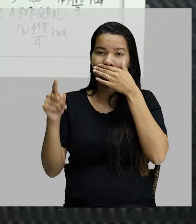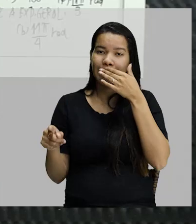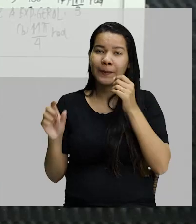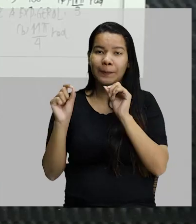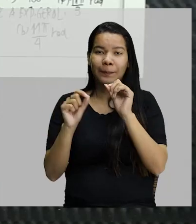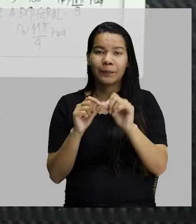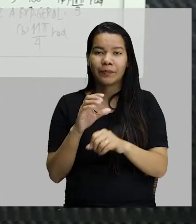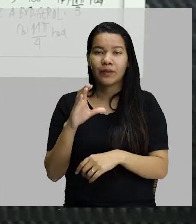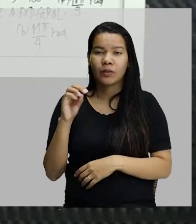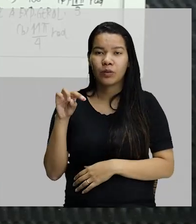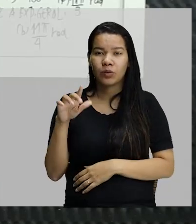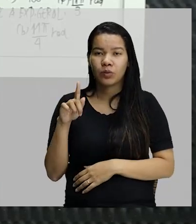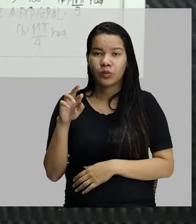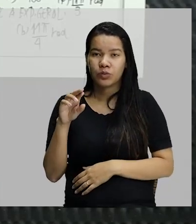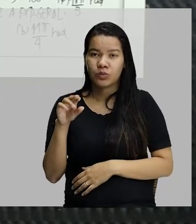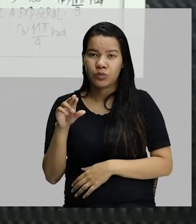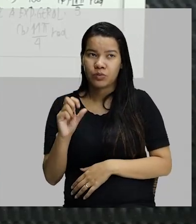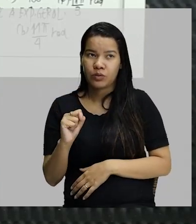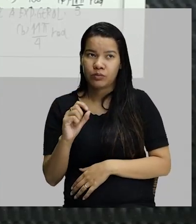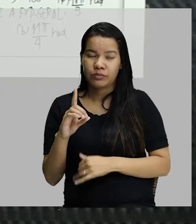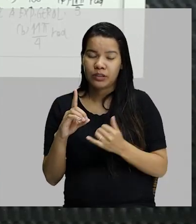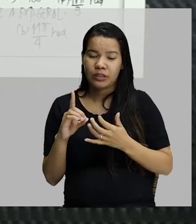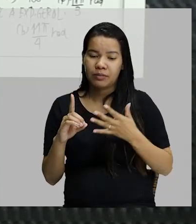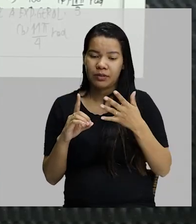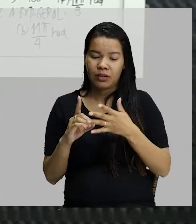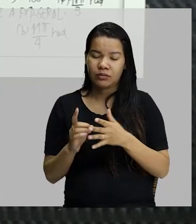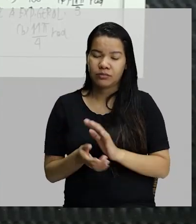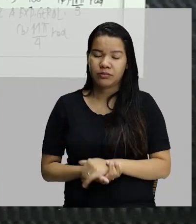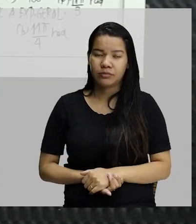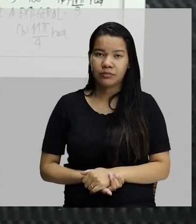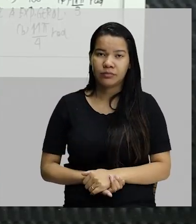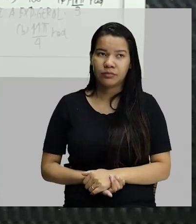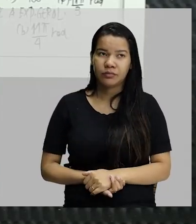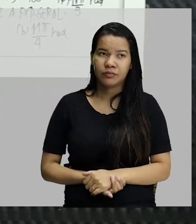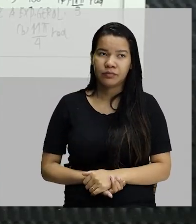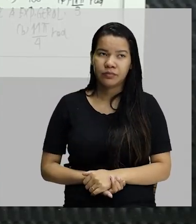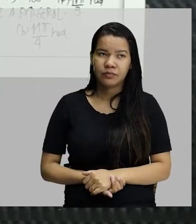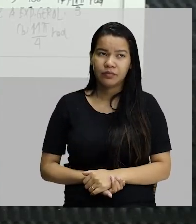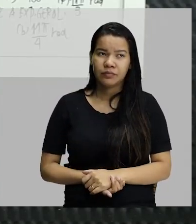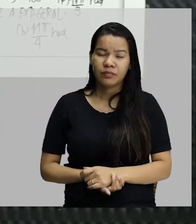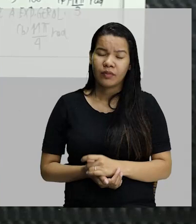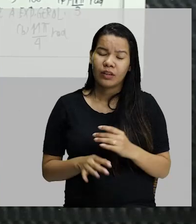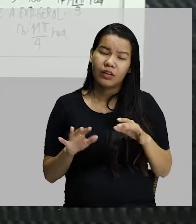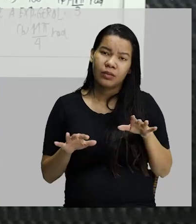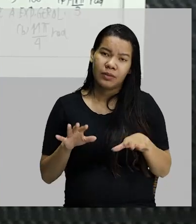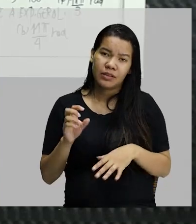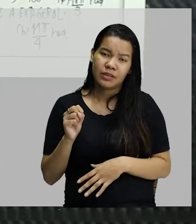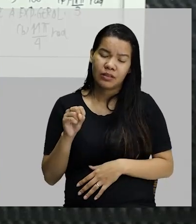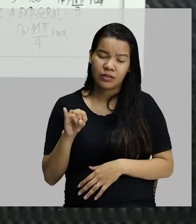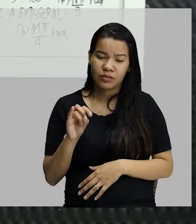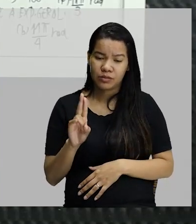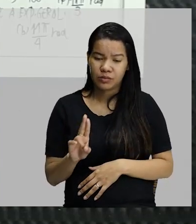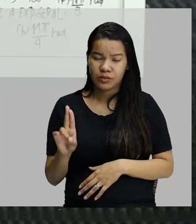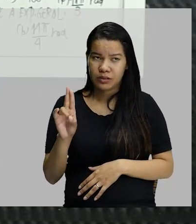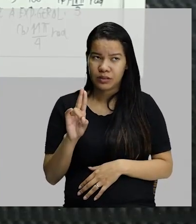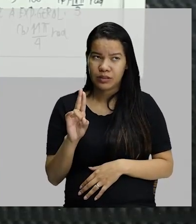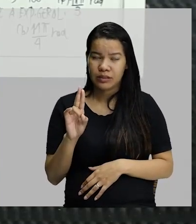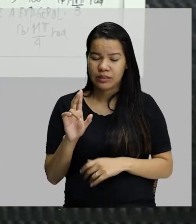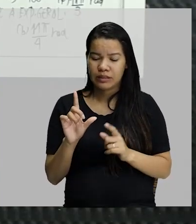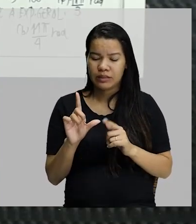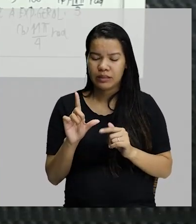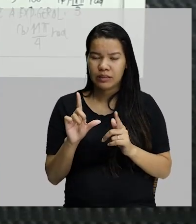são côngruos a um determinado arco. Tá? Geralmente se usa as letras gregas